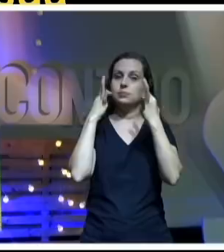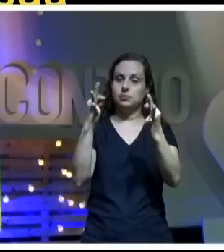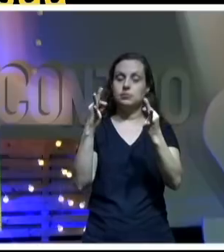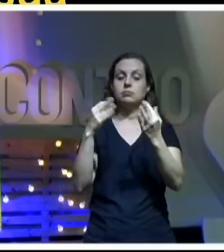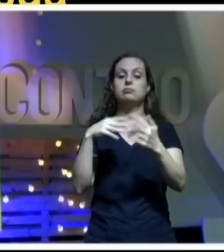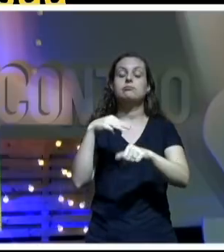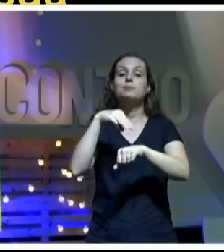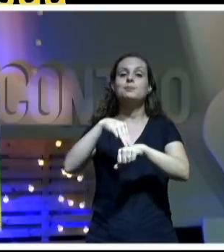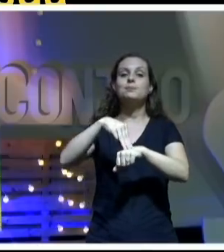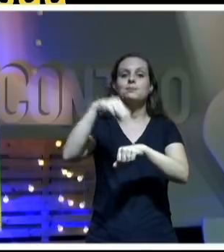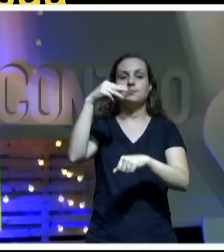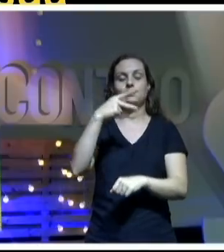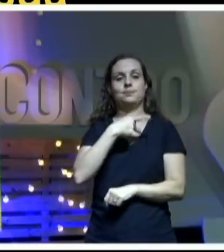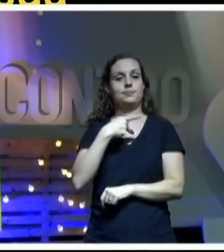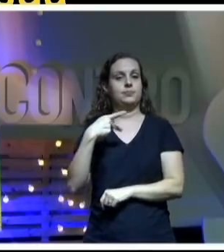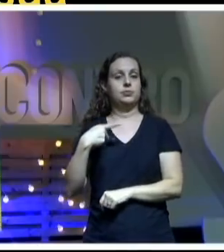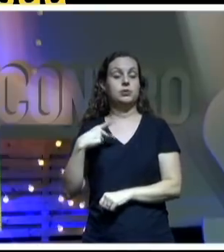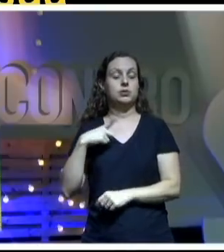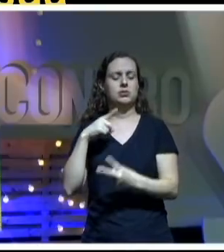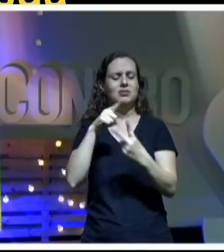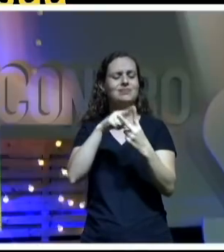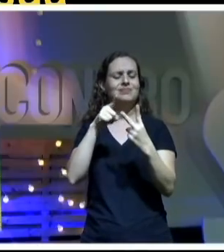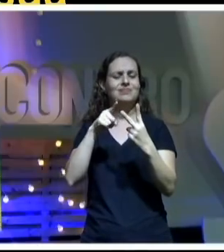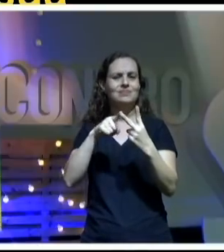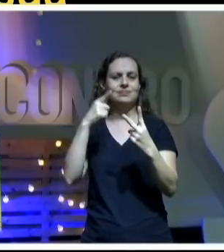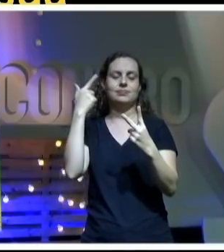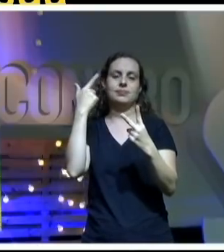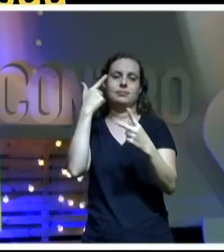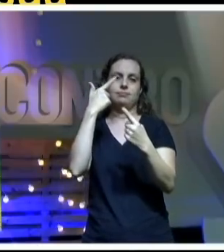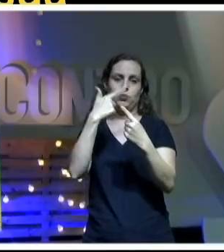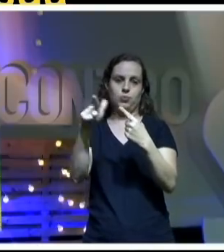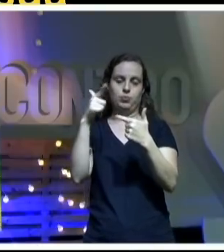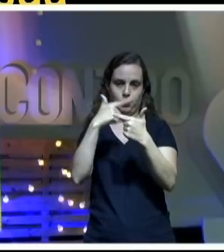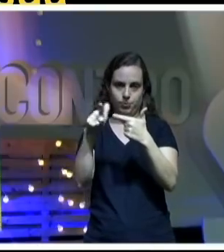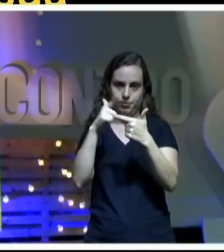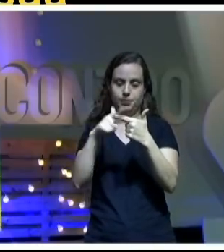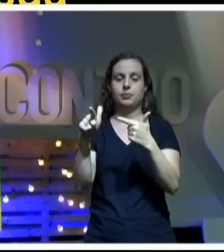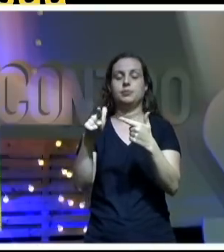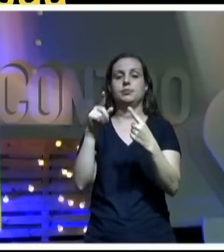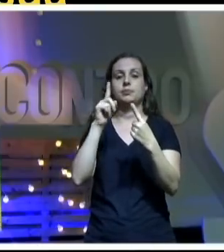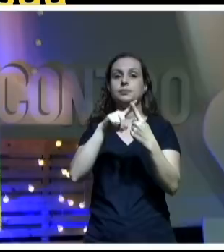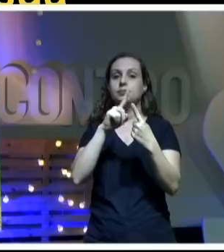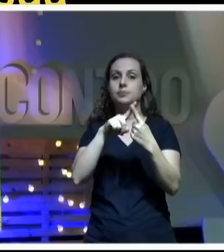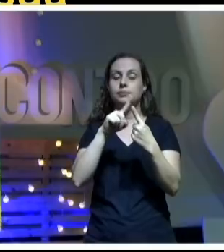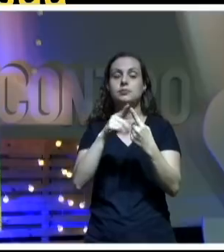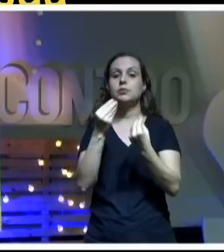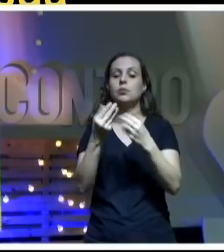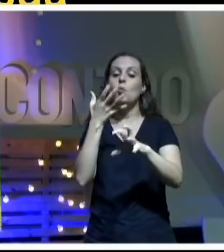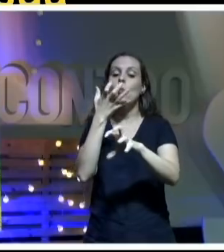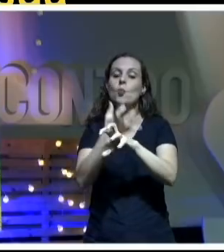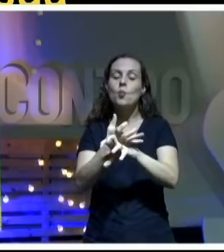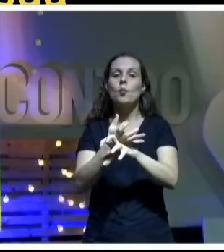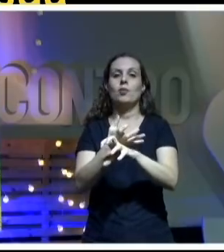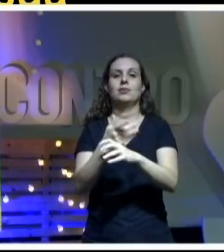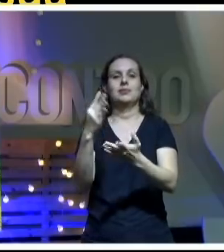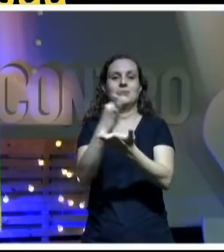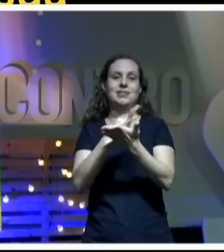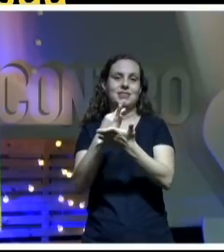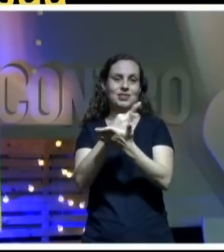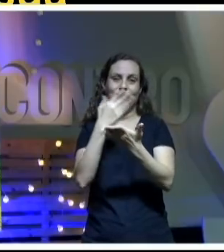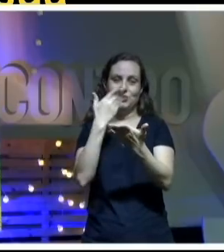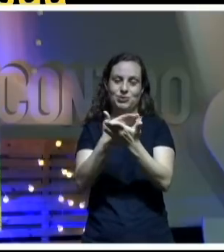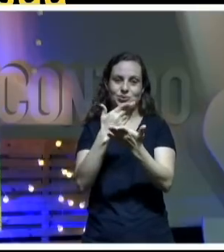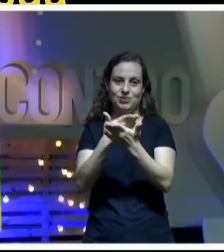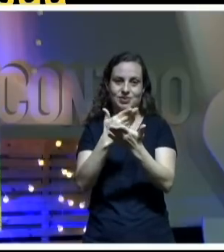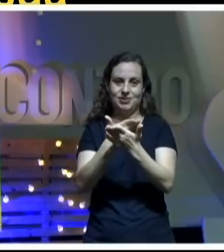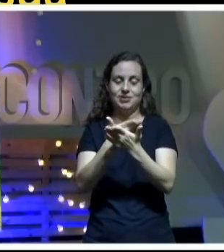pastoral tem levado nós acreditamos há dois problemas gêmeos anemia teológica da igreja e anemia eclesiológica